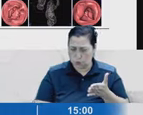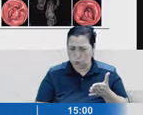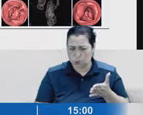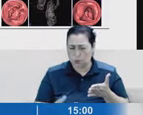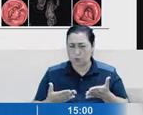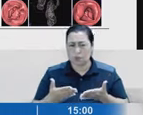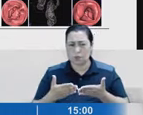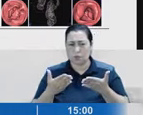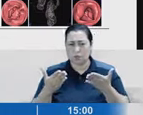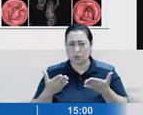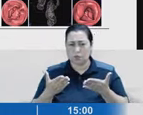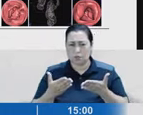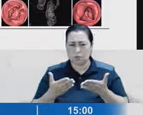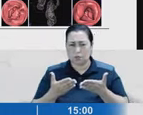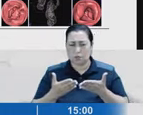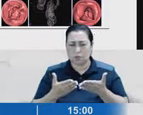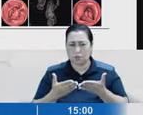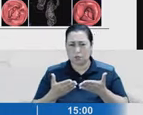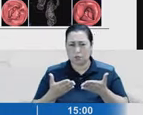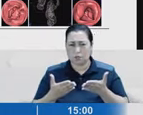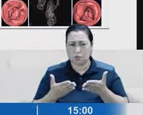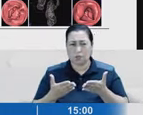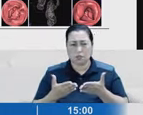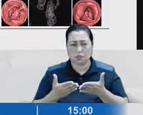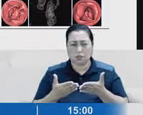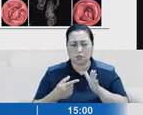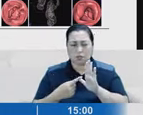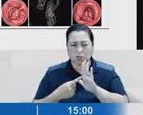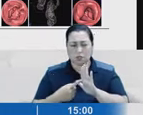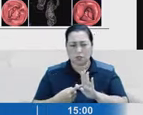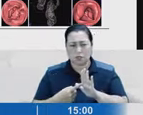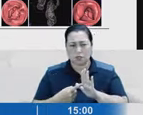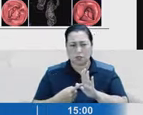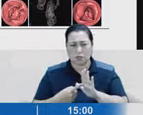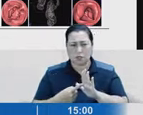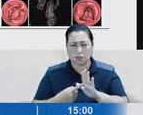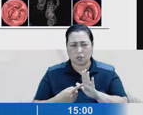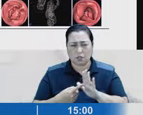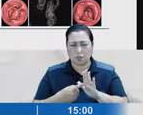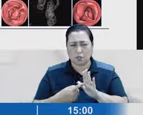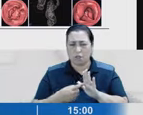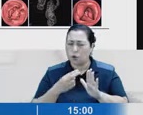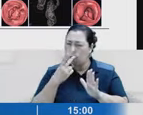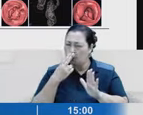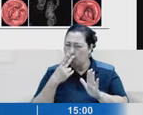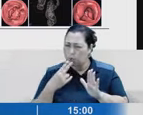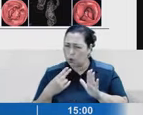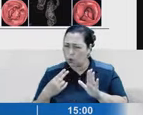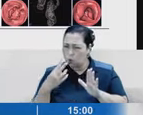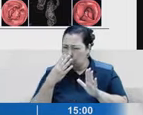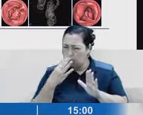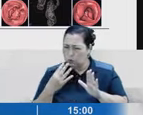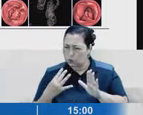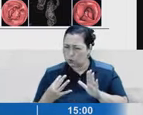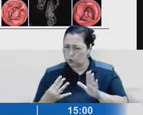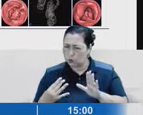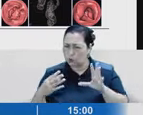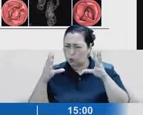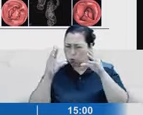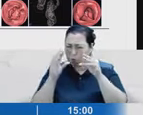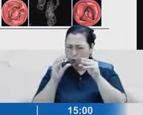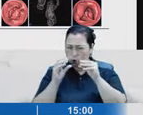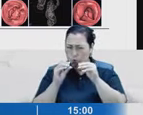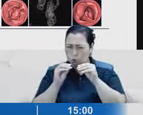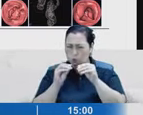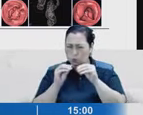chegar ao canal anal, ao ânus, se manifestar como uma cor escura, por conta da ação das bactérias na